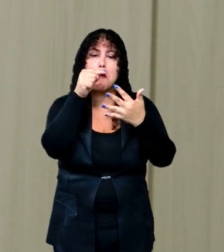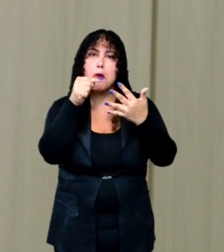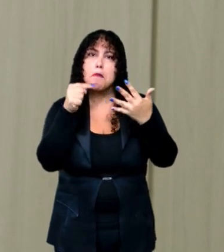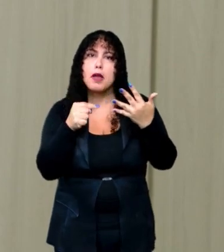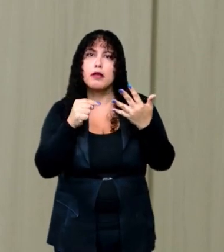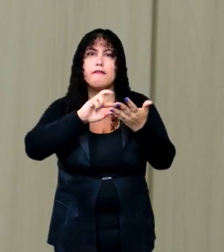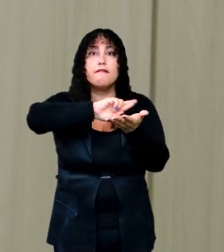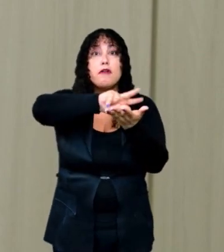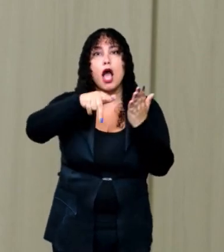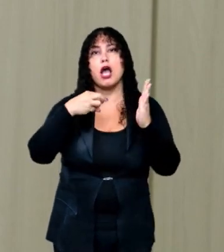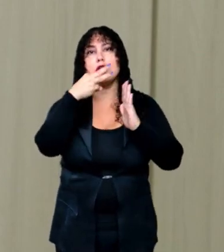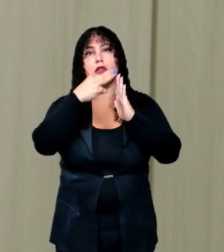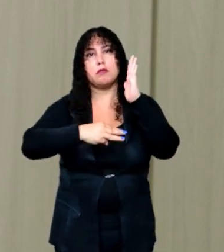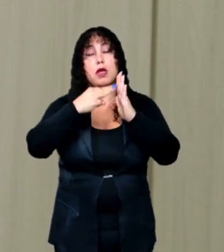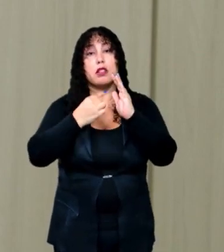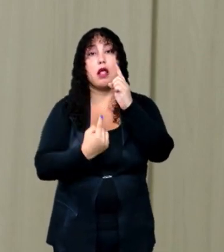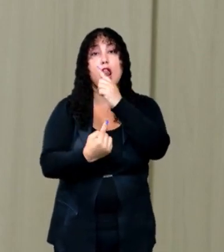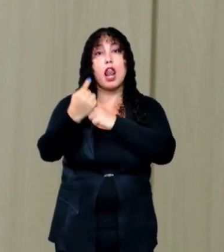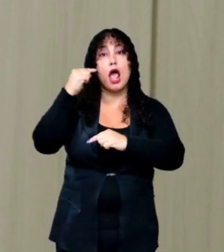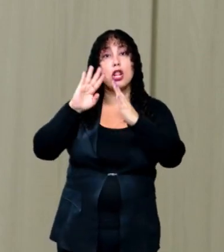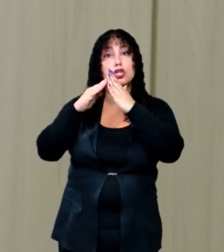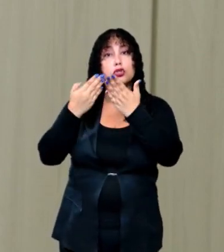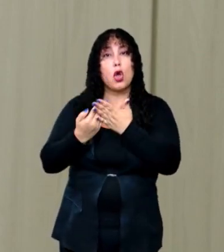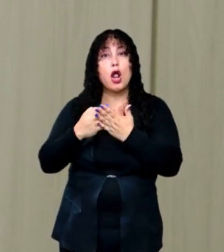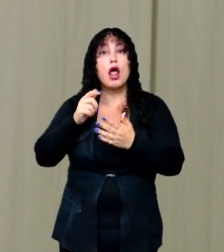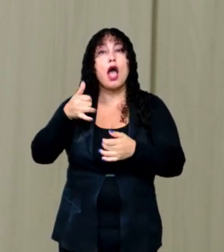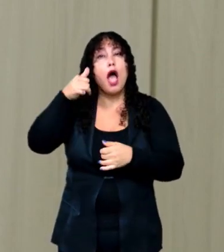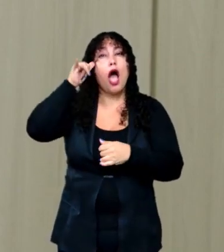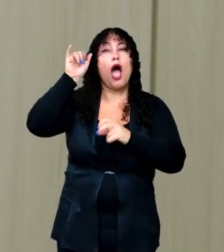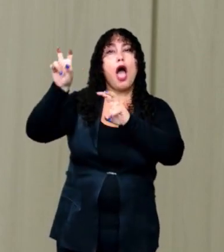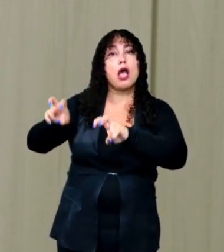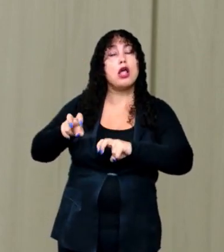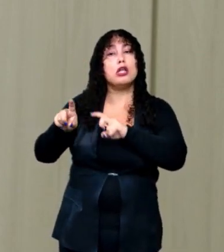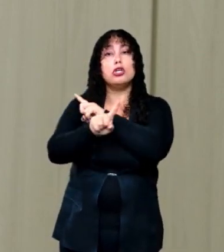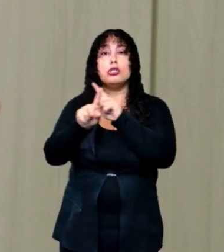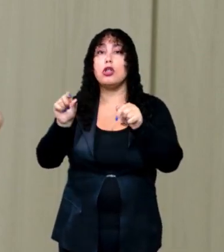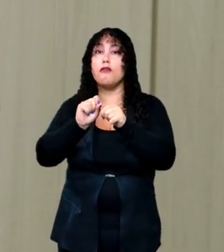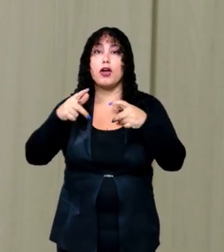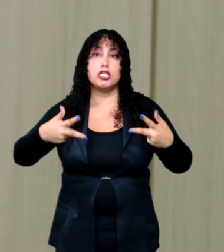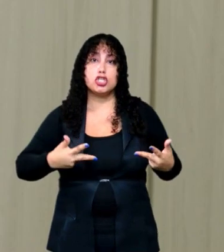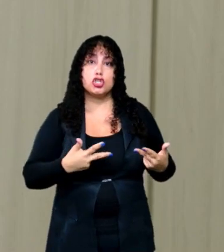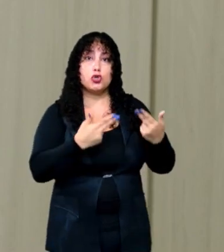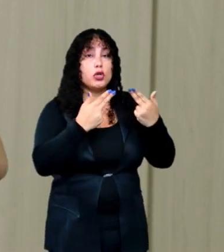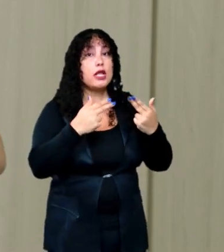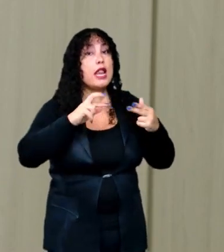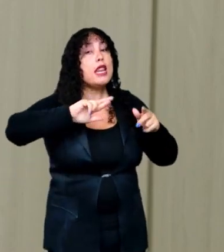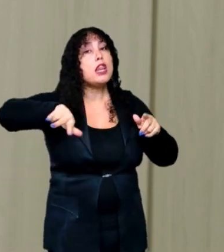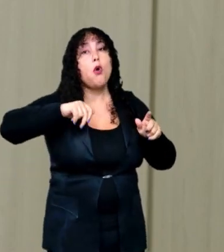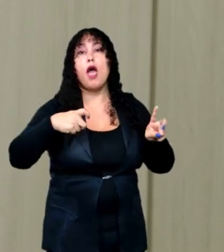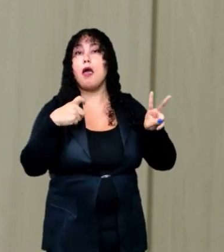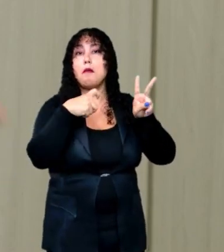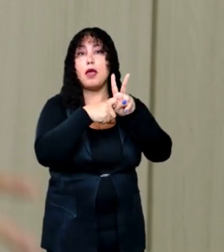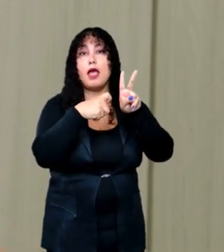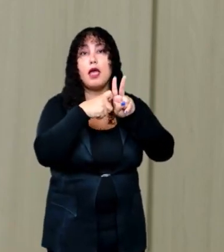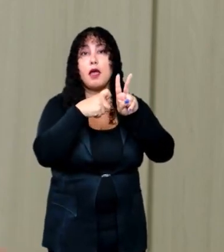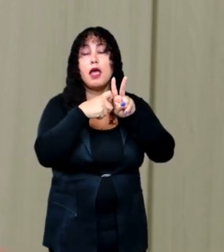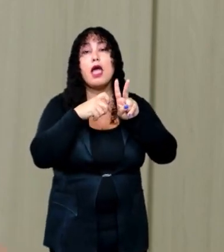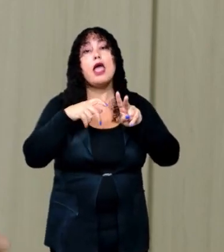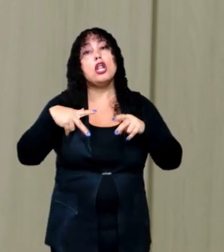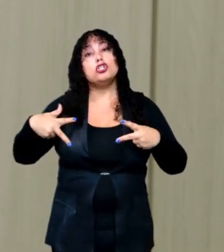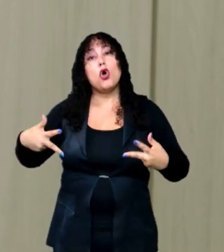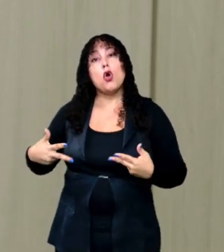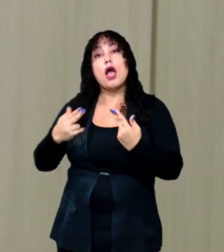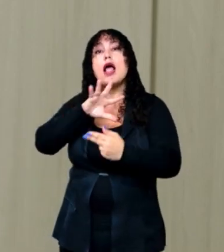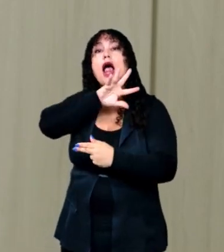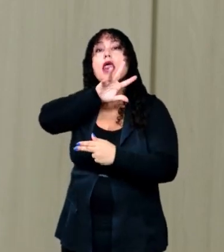métodos. Lá no colégio agrícola, a gente não faz nenhuma cirurgia com eles, porque eles não vão ser médicos veterinários. O máximo que eles fazem é a castração de animais